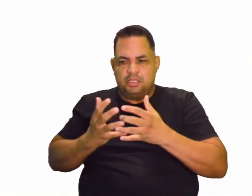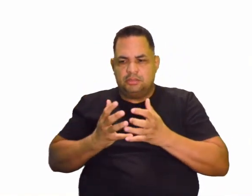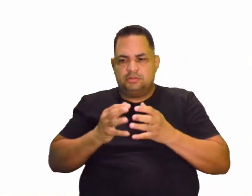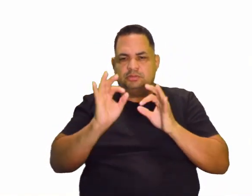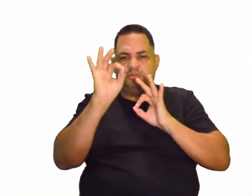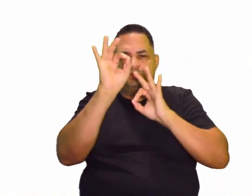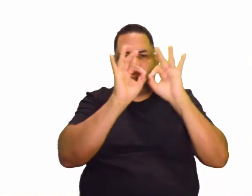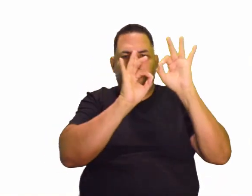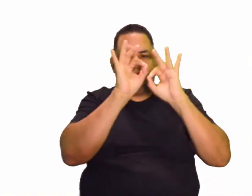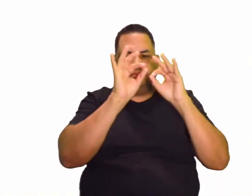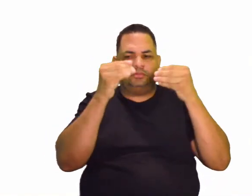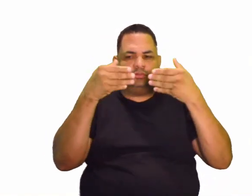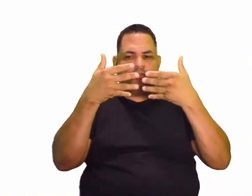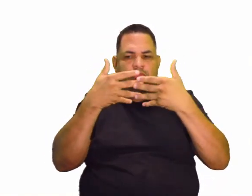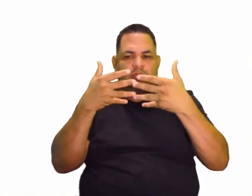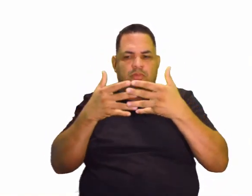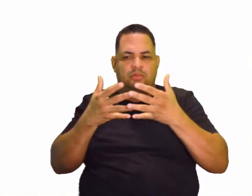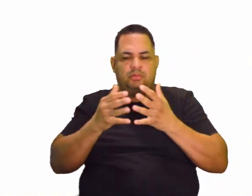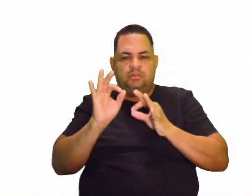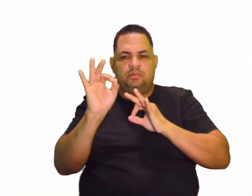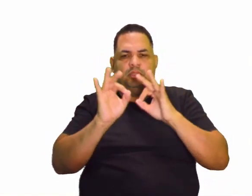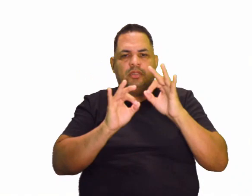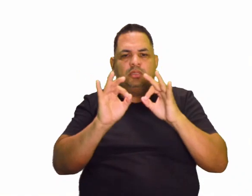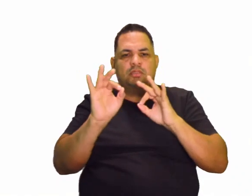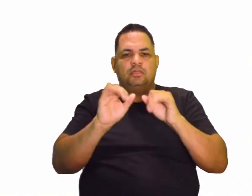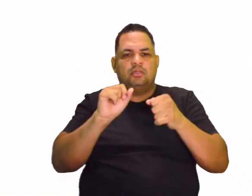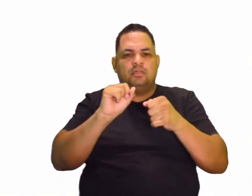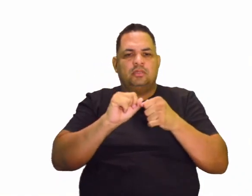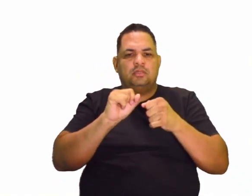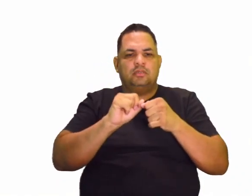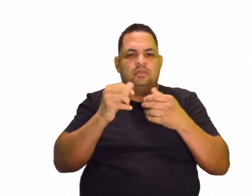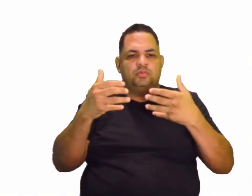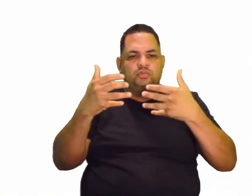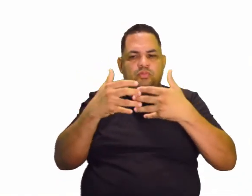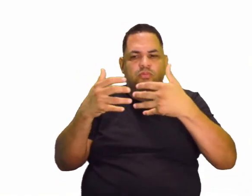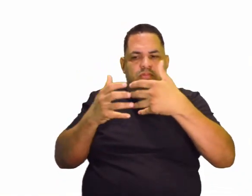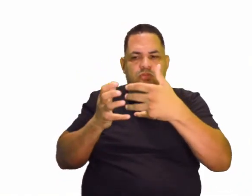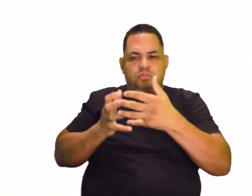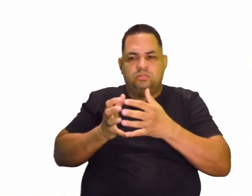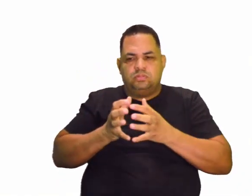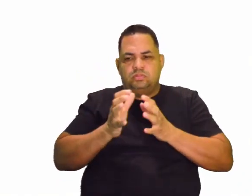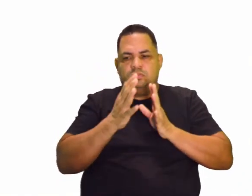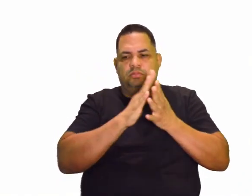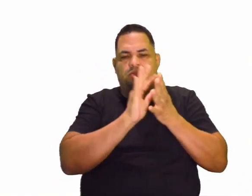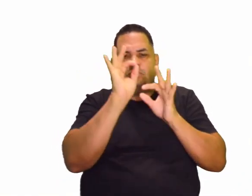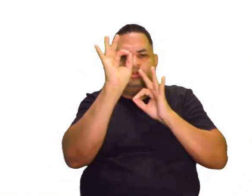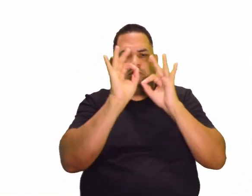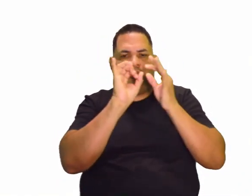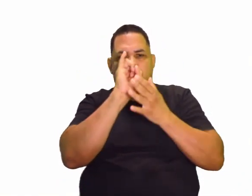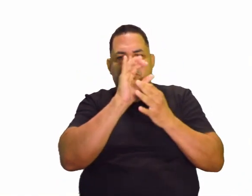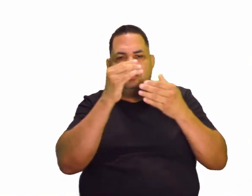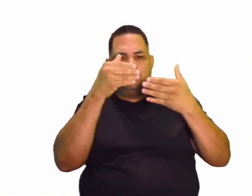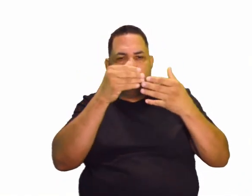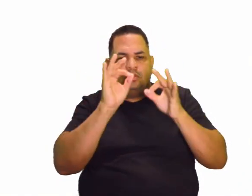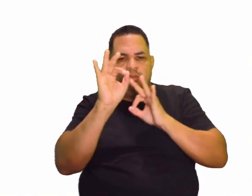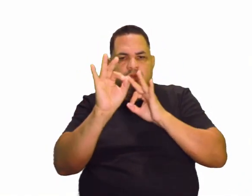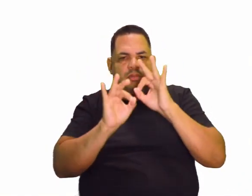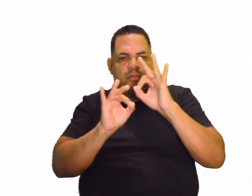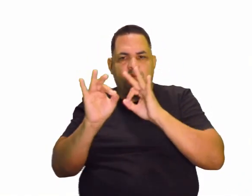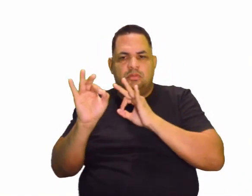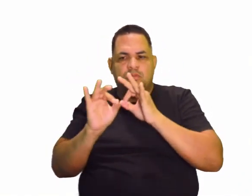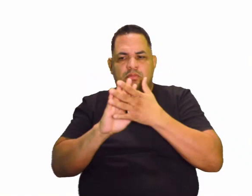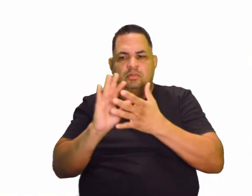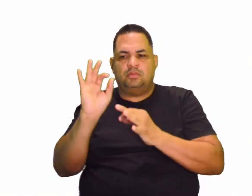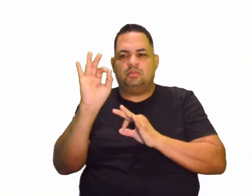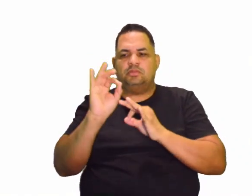pequenininhas, e o artista ele vai ali fazendo a junção dessas pequenas peças e vai formando então a